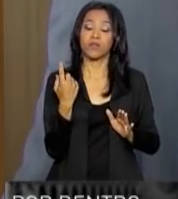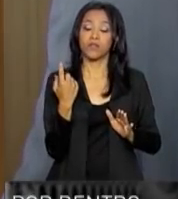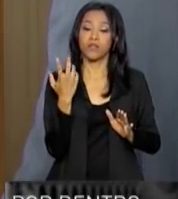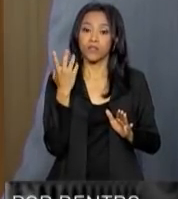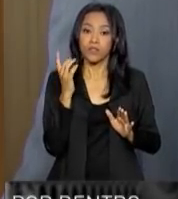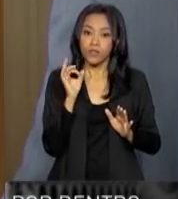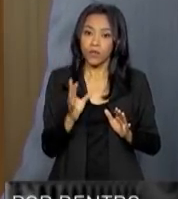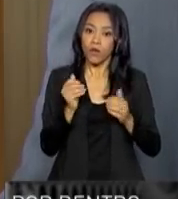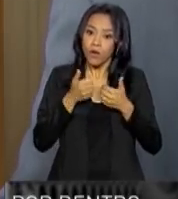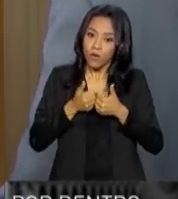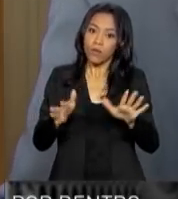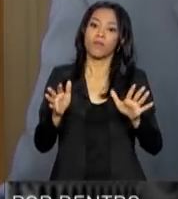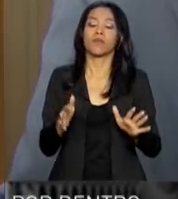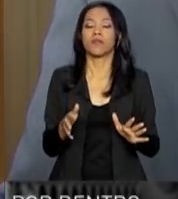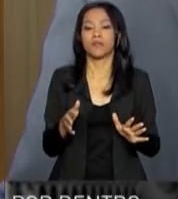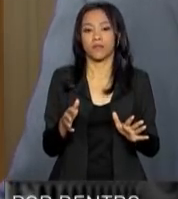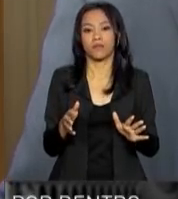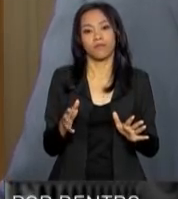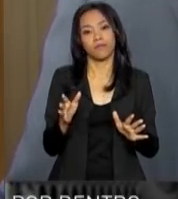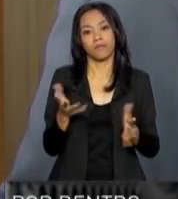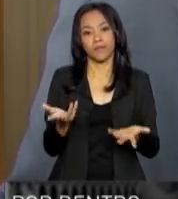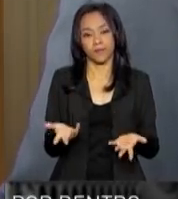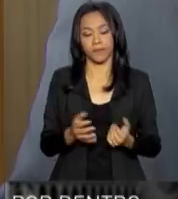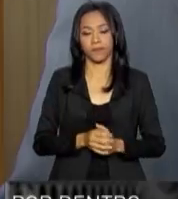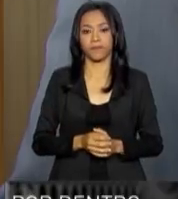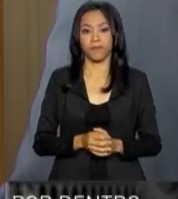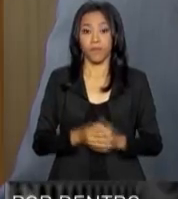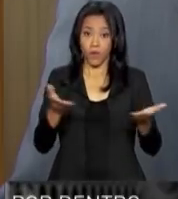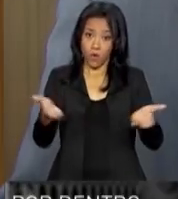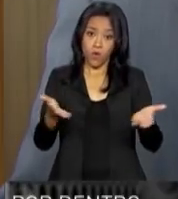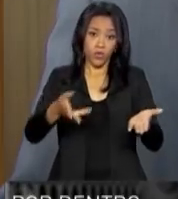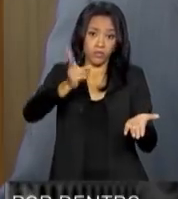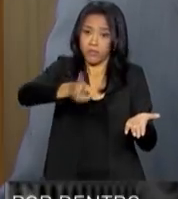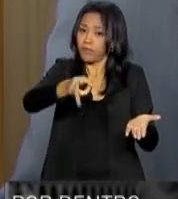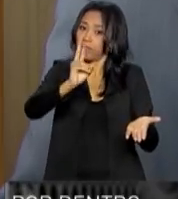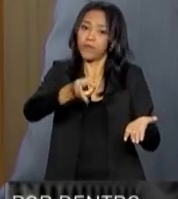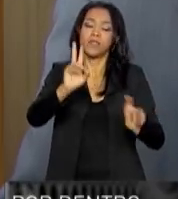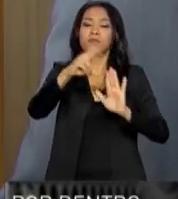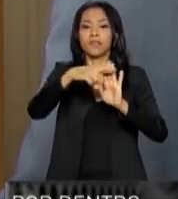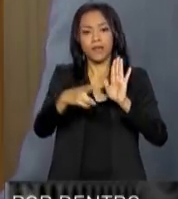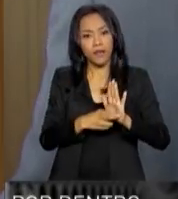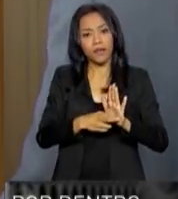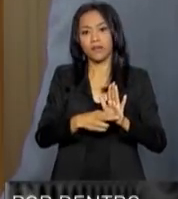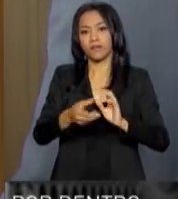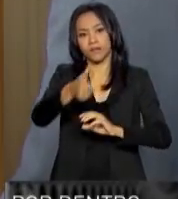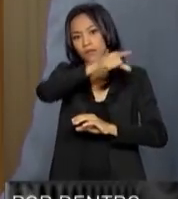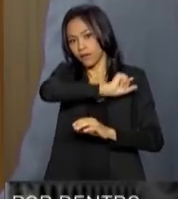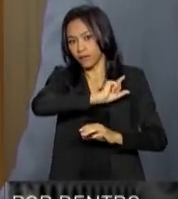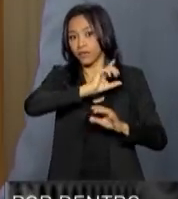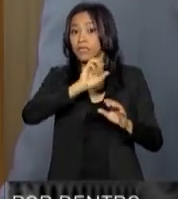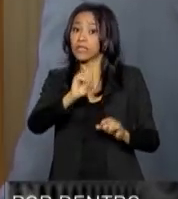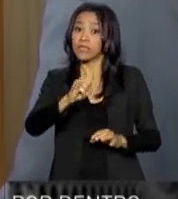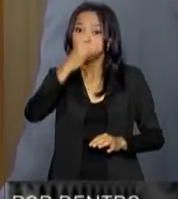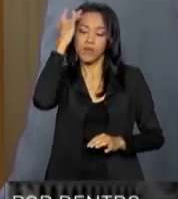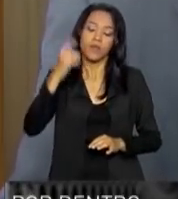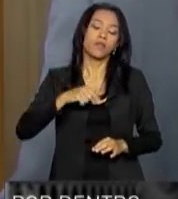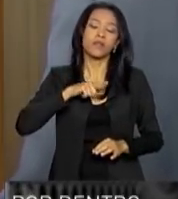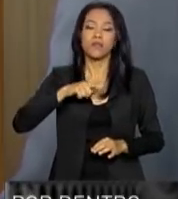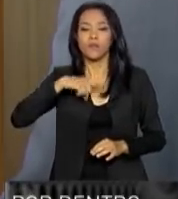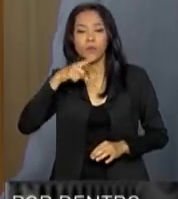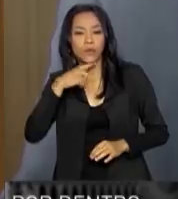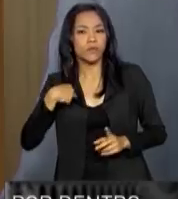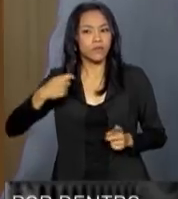operacionalizamos essa questão do direito então hoje continuam as mesmas regras que estavam antes se a pessoa tem alguma dúvida será que eu tenho